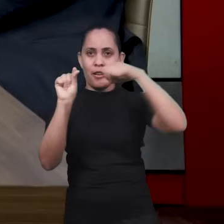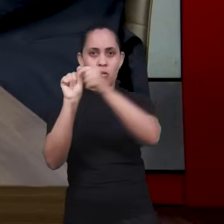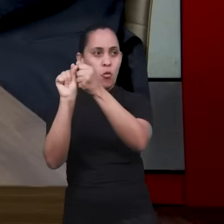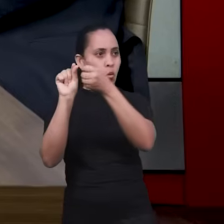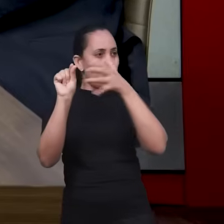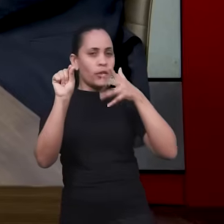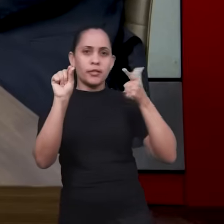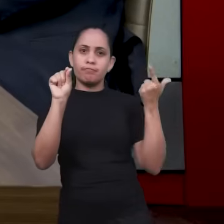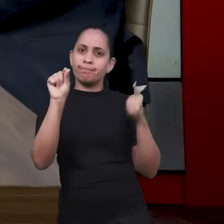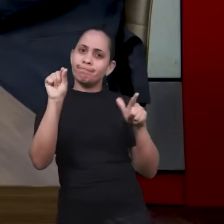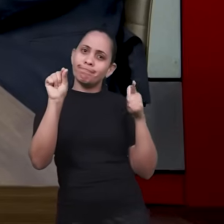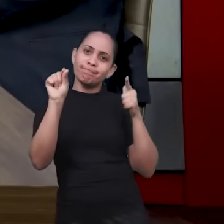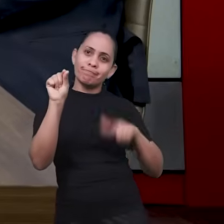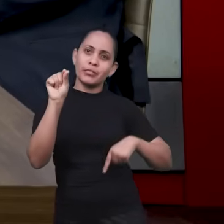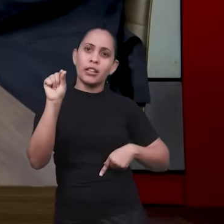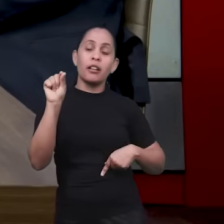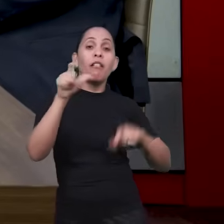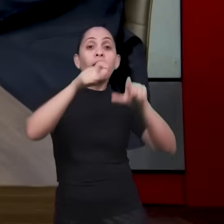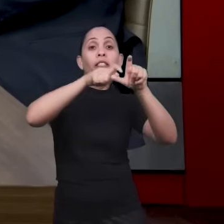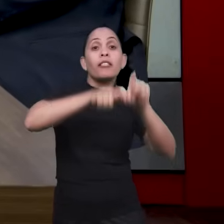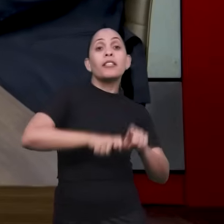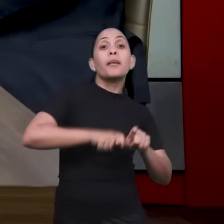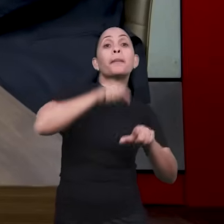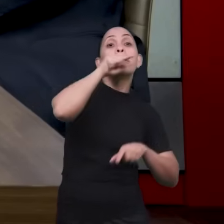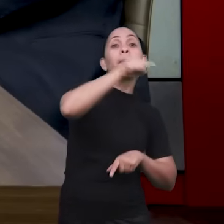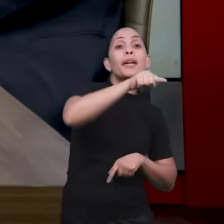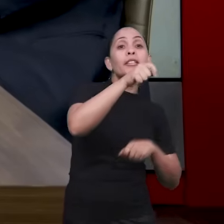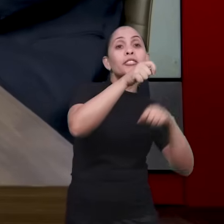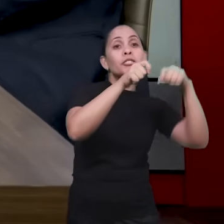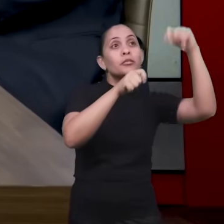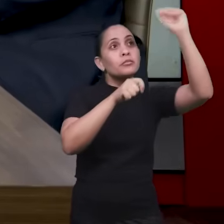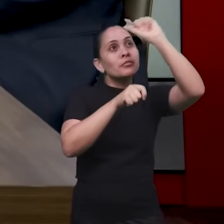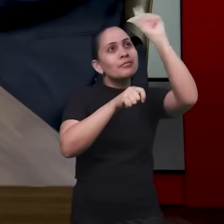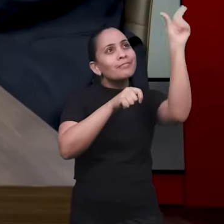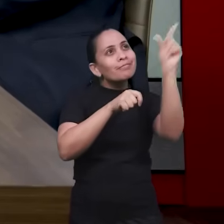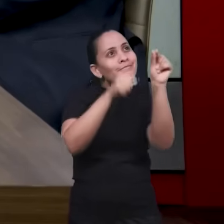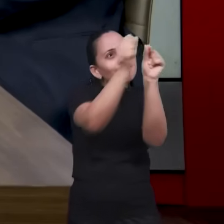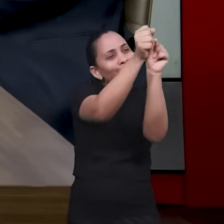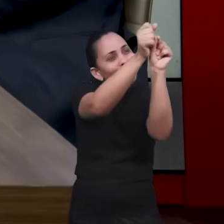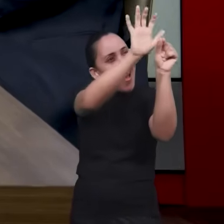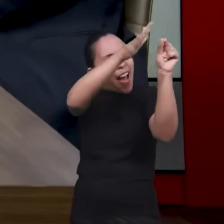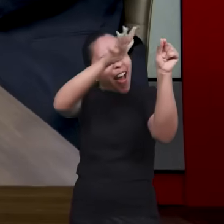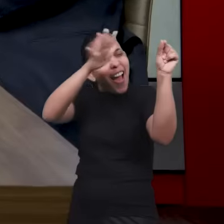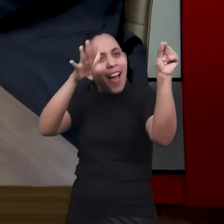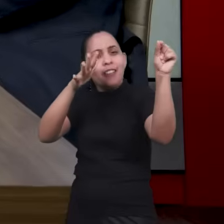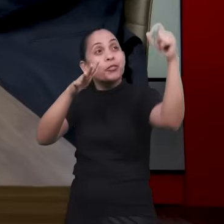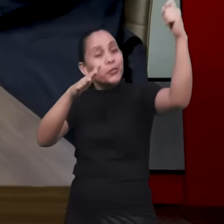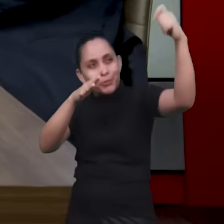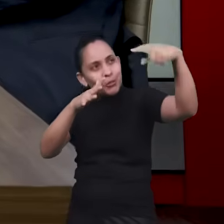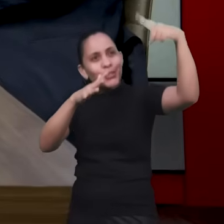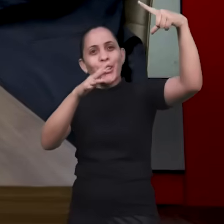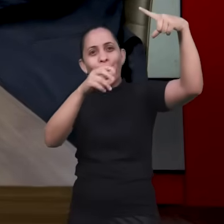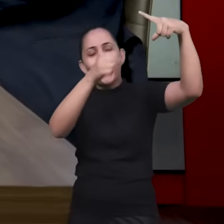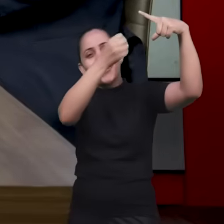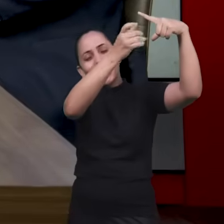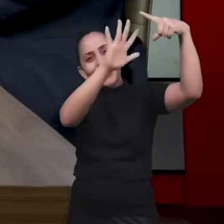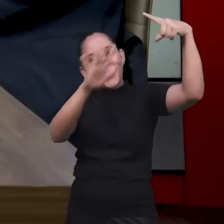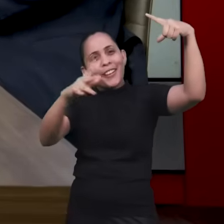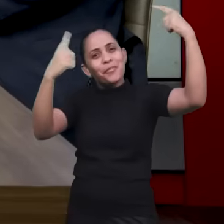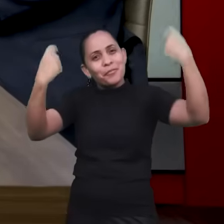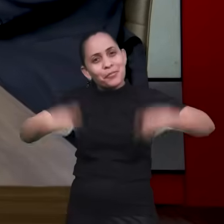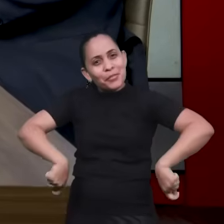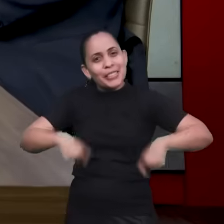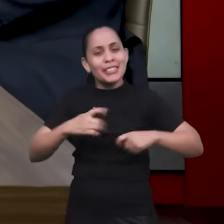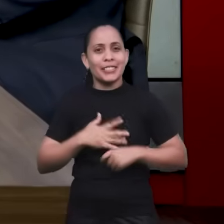lua. A lua, ela não tem luz própria e ela depende do sol. E o Senhor quer deixar